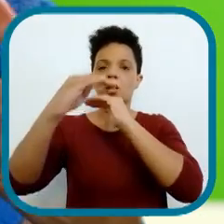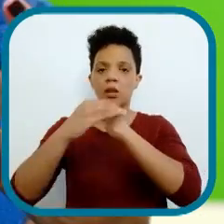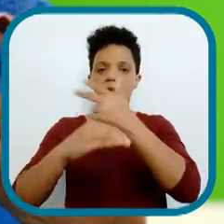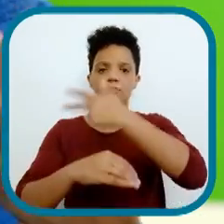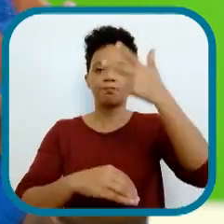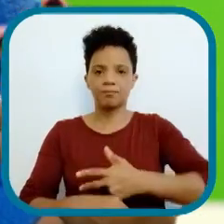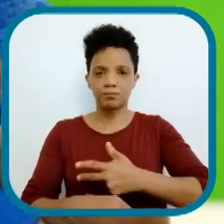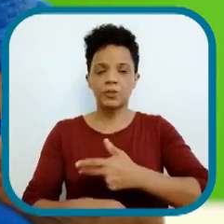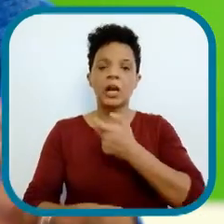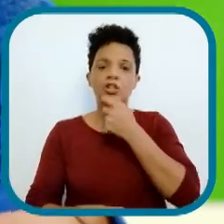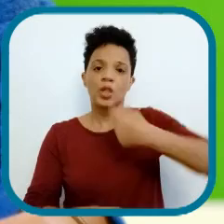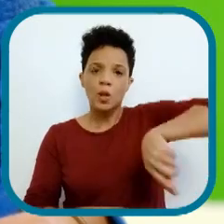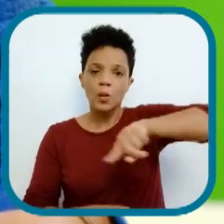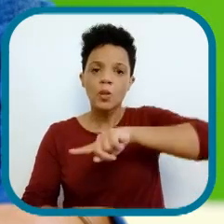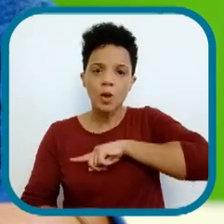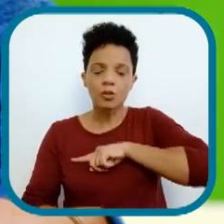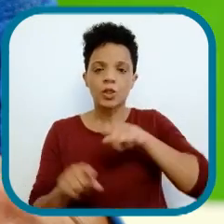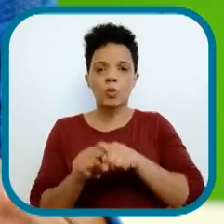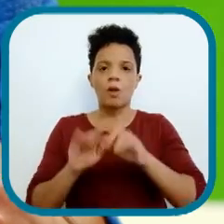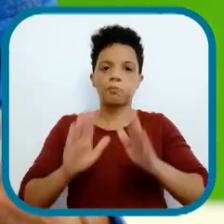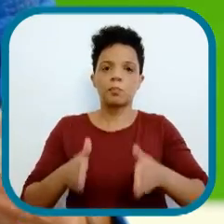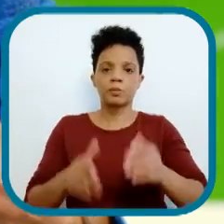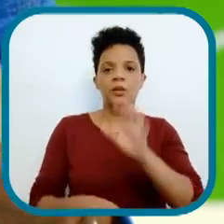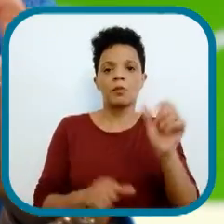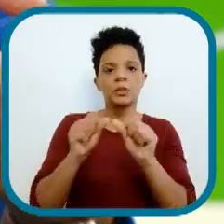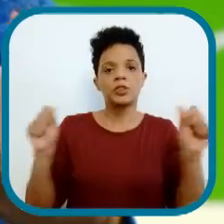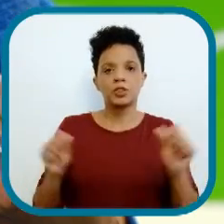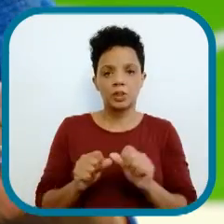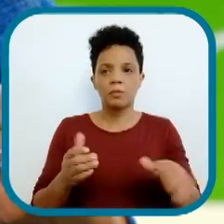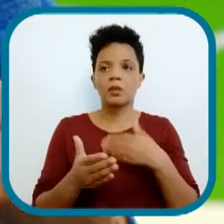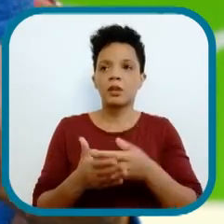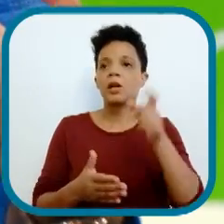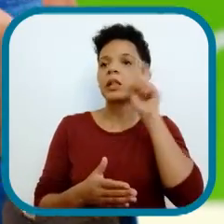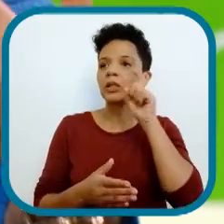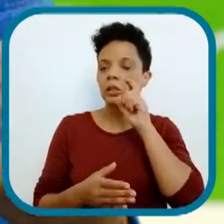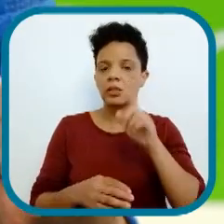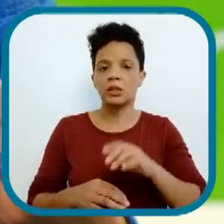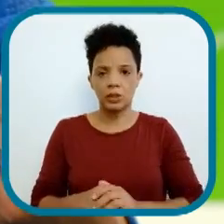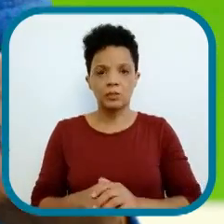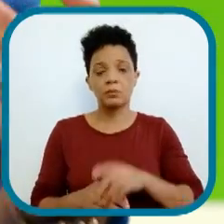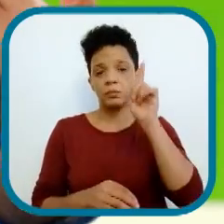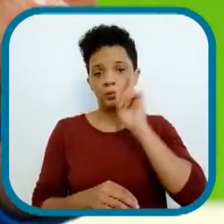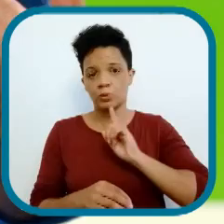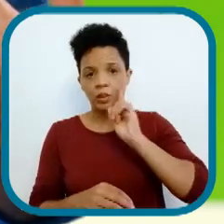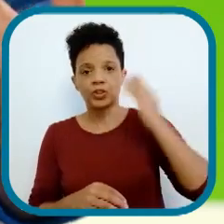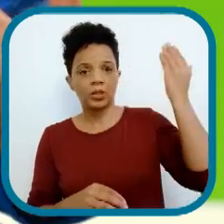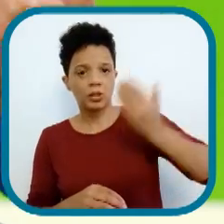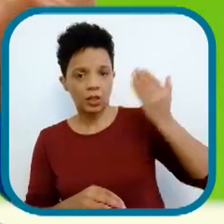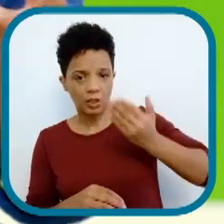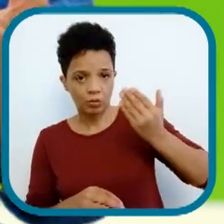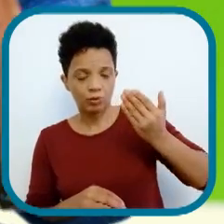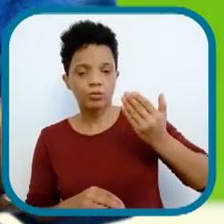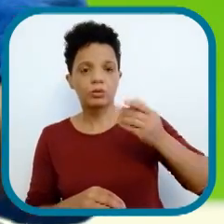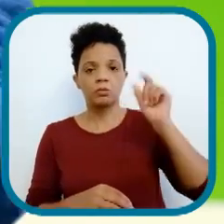ponto de igualdade absoluta quando nós deixarmos de precisar destes mecanismos para garantir às mulheres